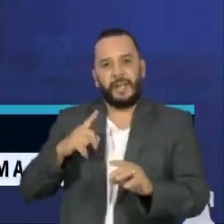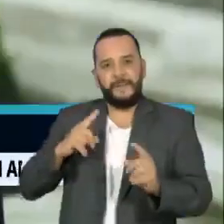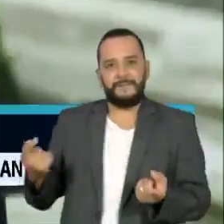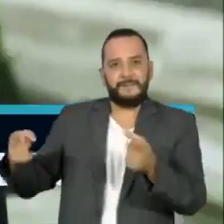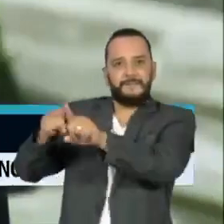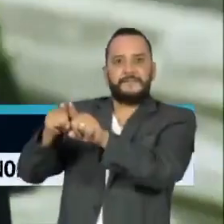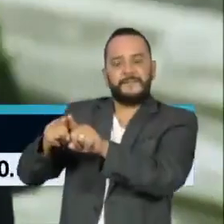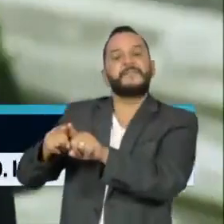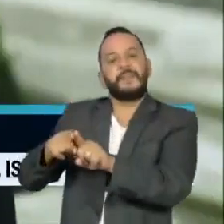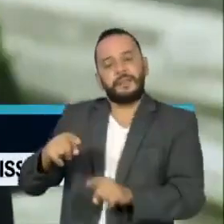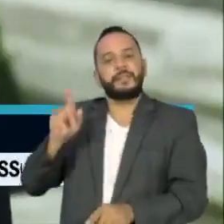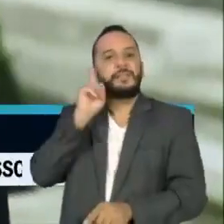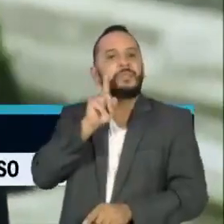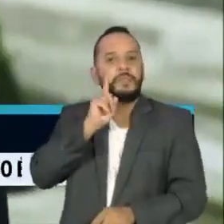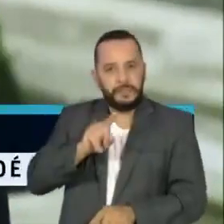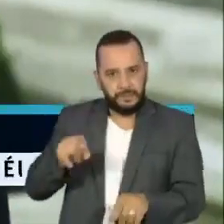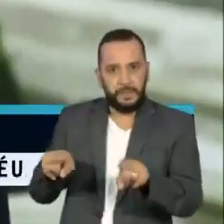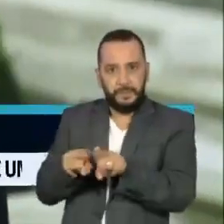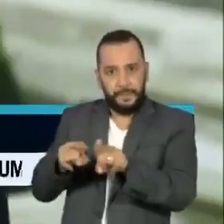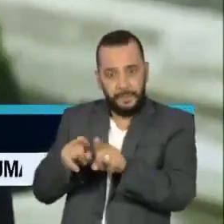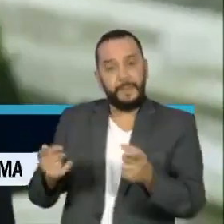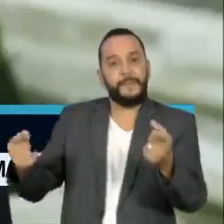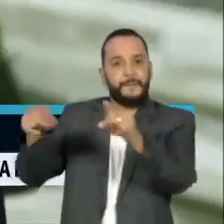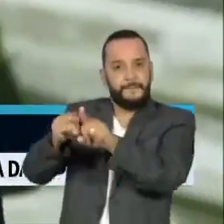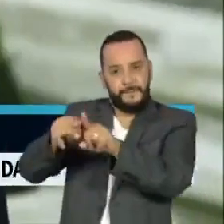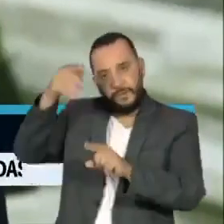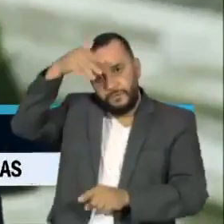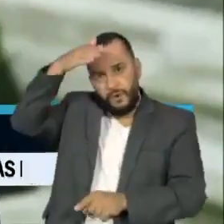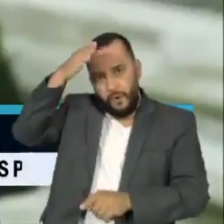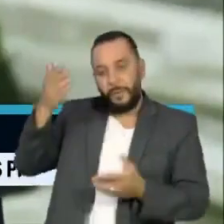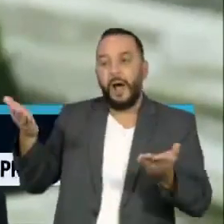aos Estados Unidos de Donald Trump. Com a saída do